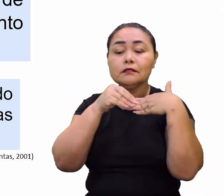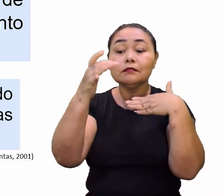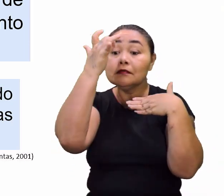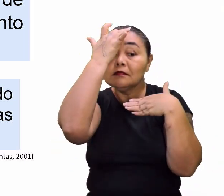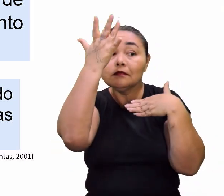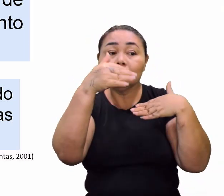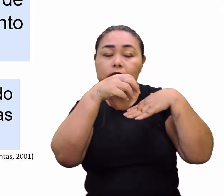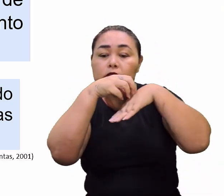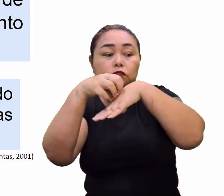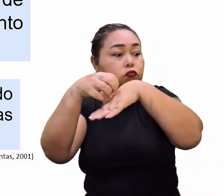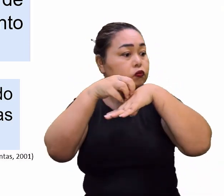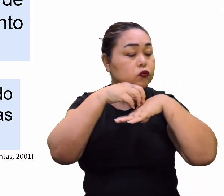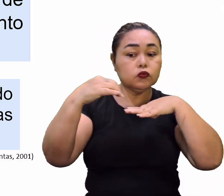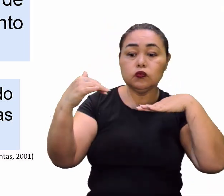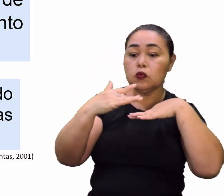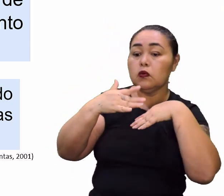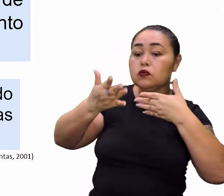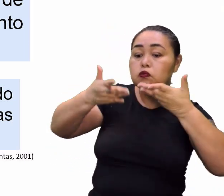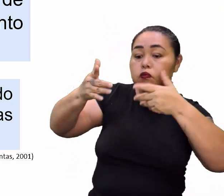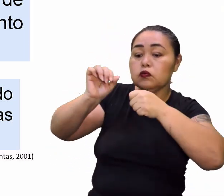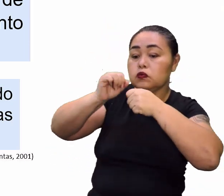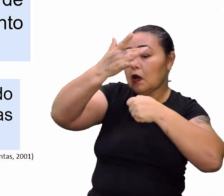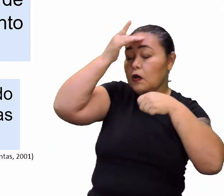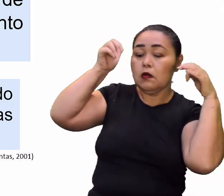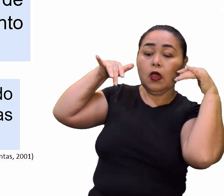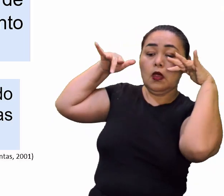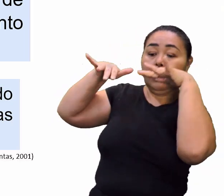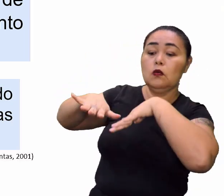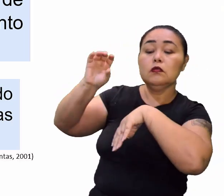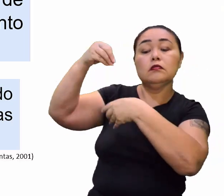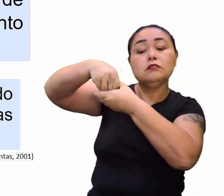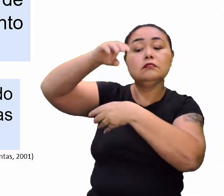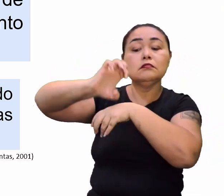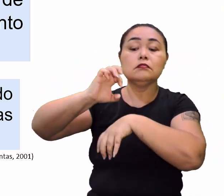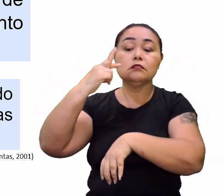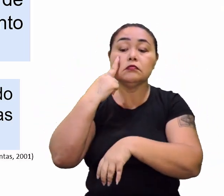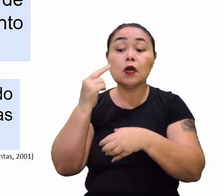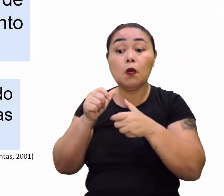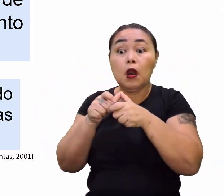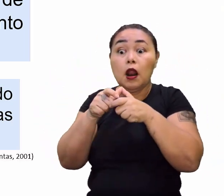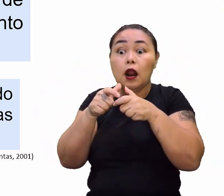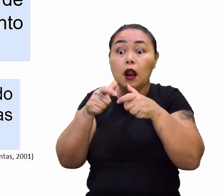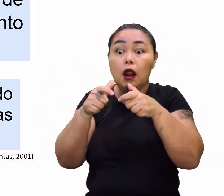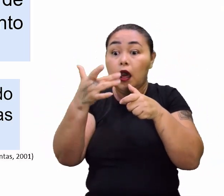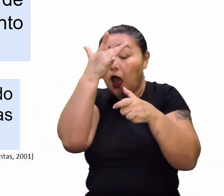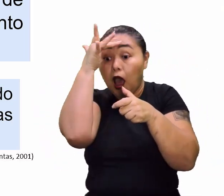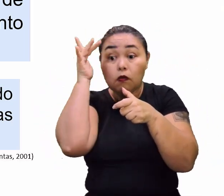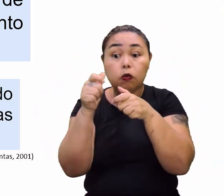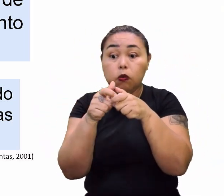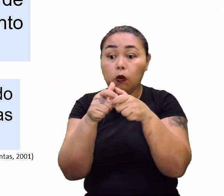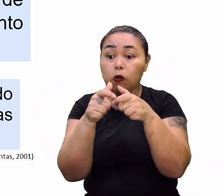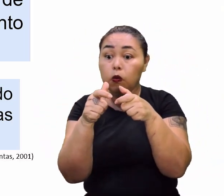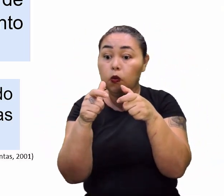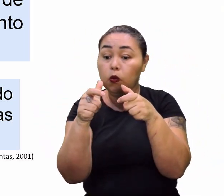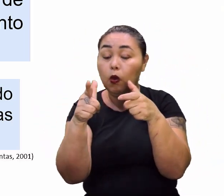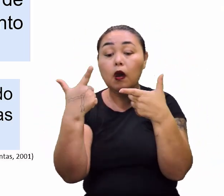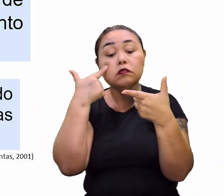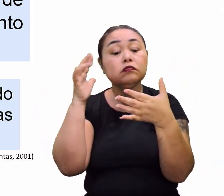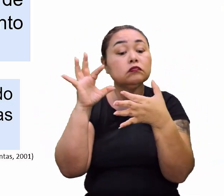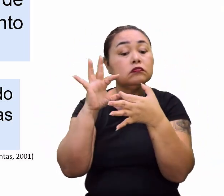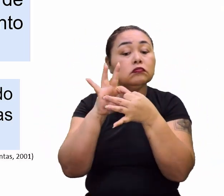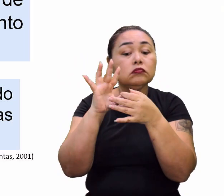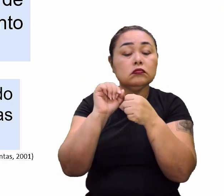maior facilidade para promover a ocupação mais intensa dentro de Rondônia. E aumentou, foi decisivo, né? Com certeza. Como diz o texto aqui, ó,